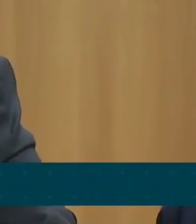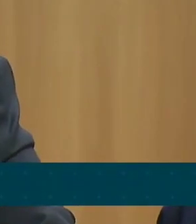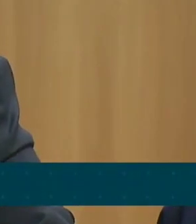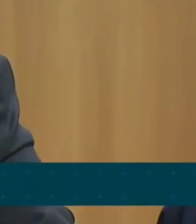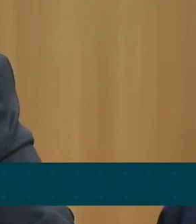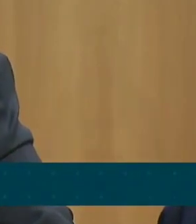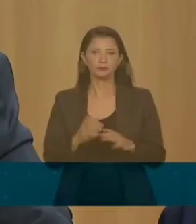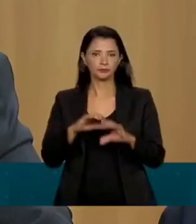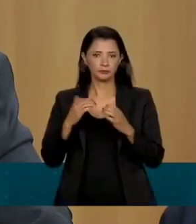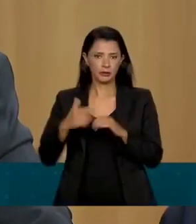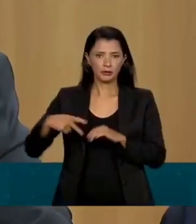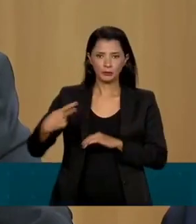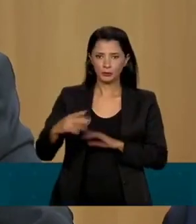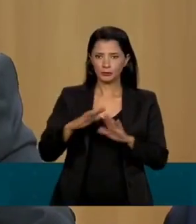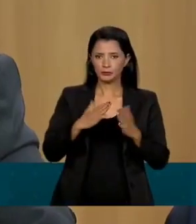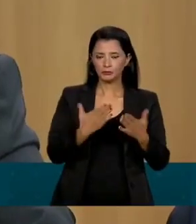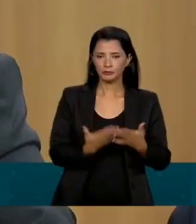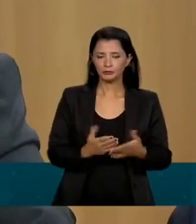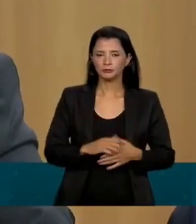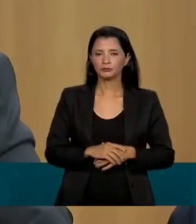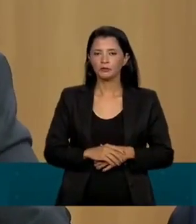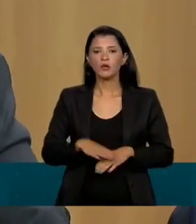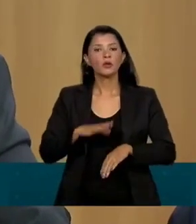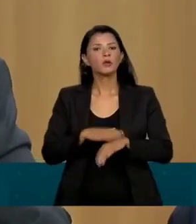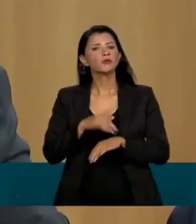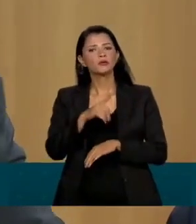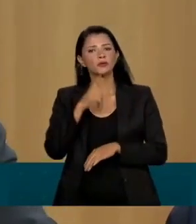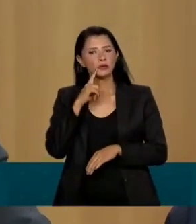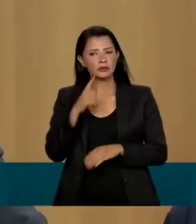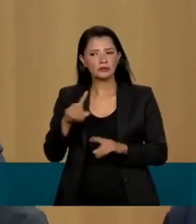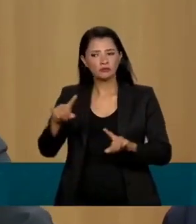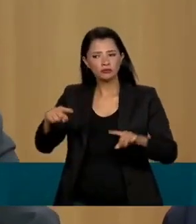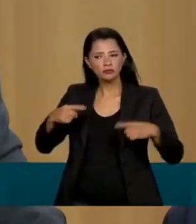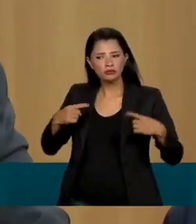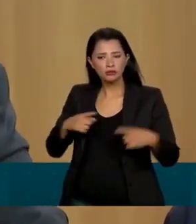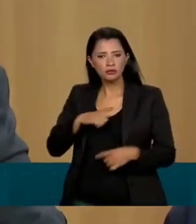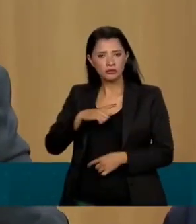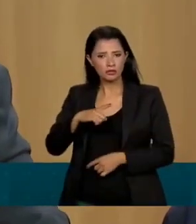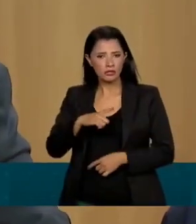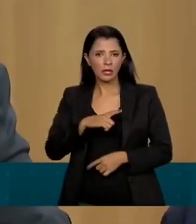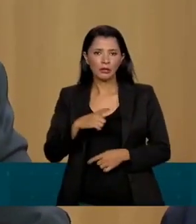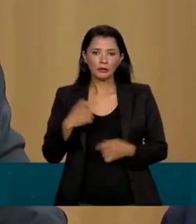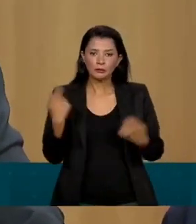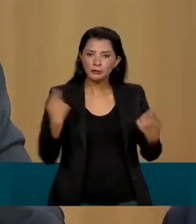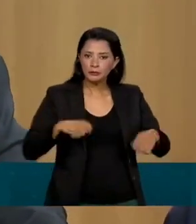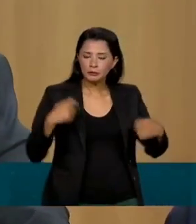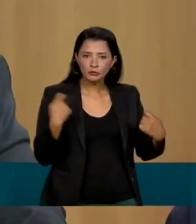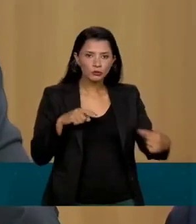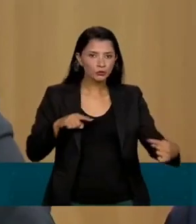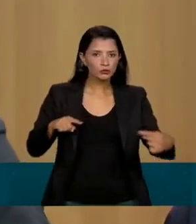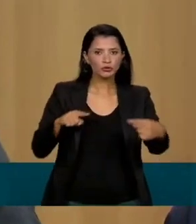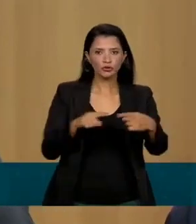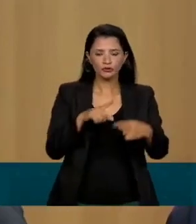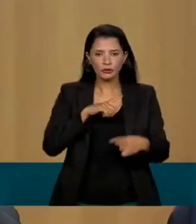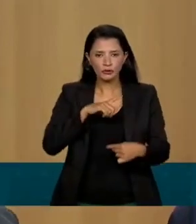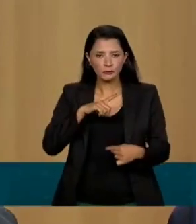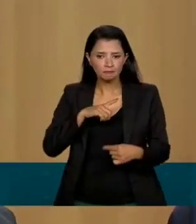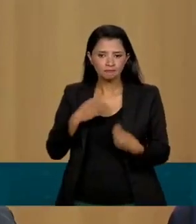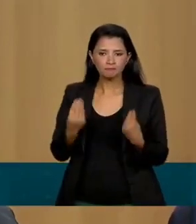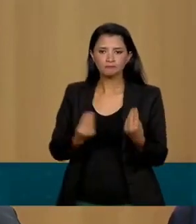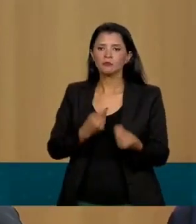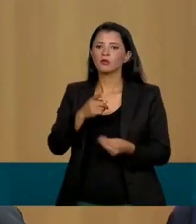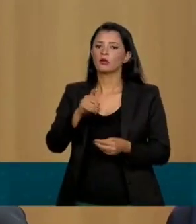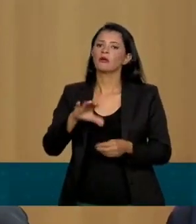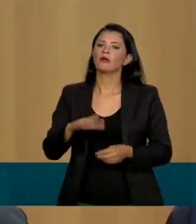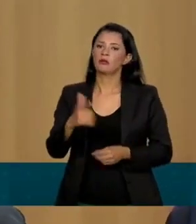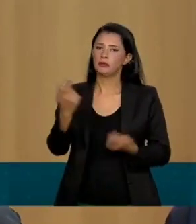escolares. E quando você vive um desafio, uma necessidade objetiva, é claro que